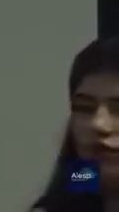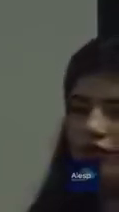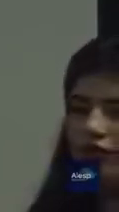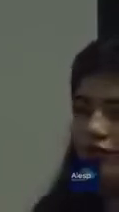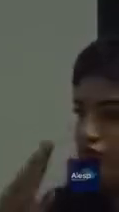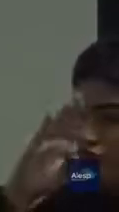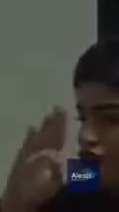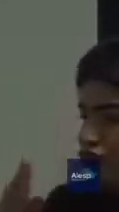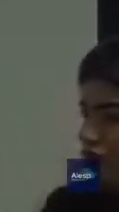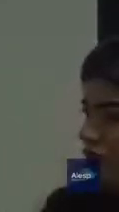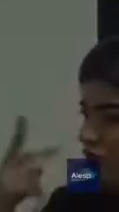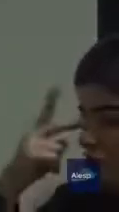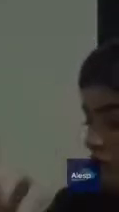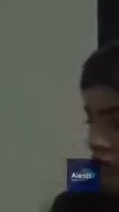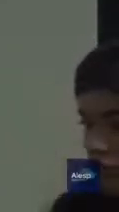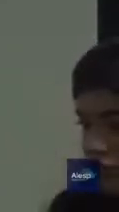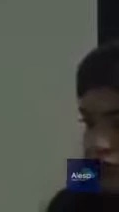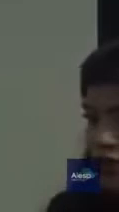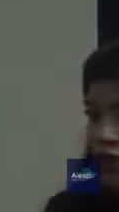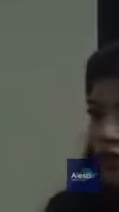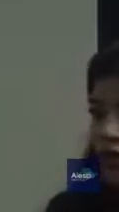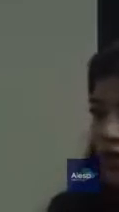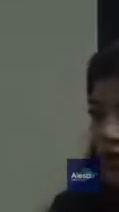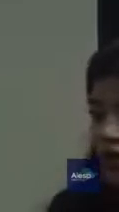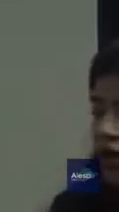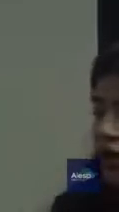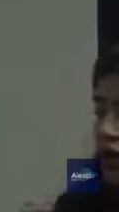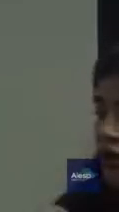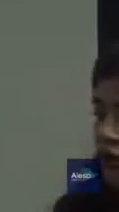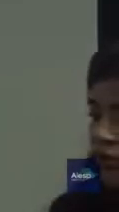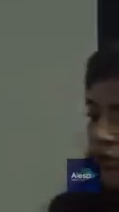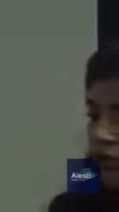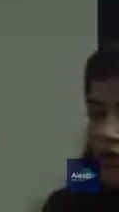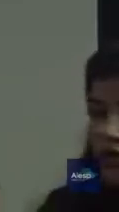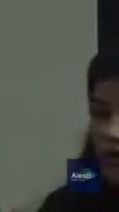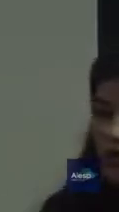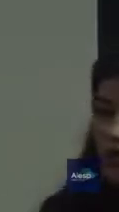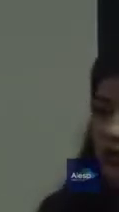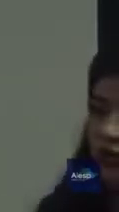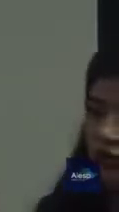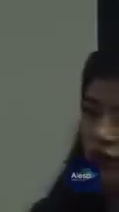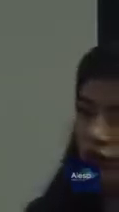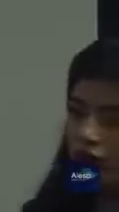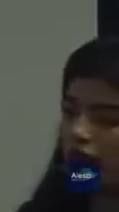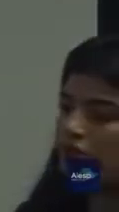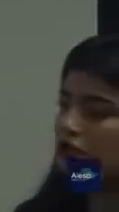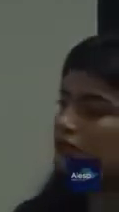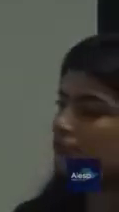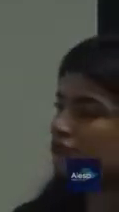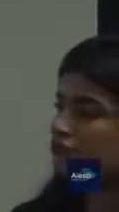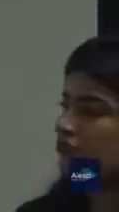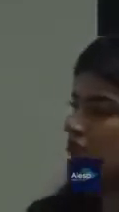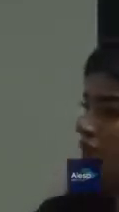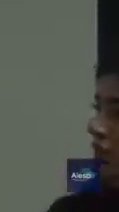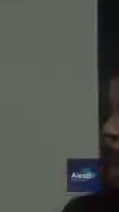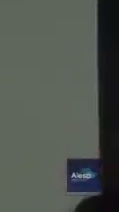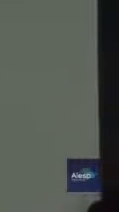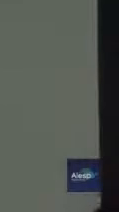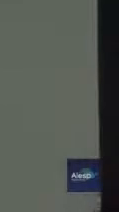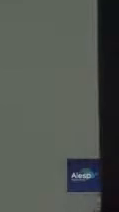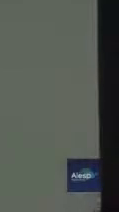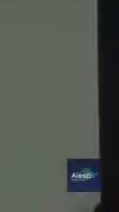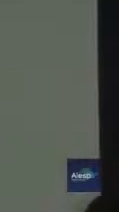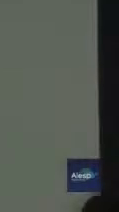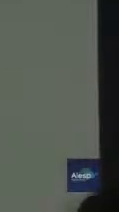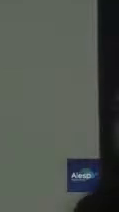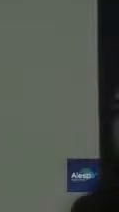população através de um canal de comunicação nacional e que seja permanente, explicitando